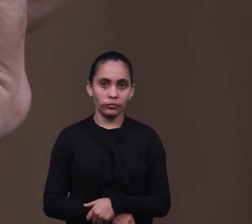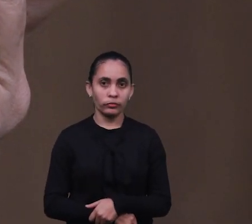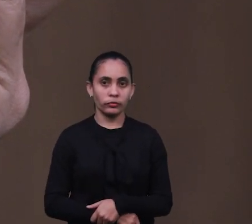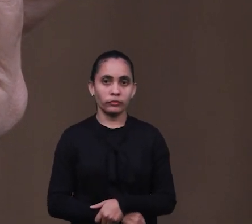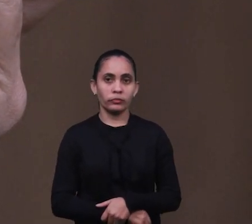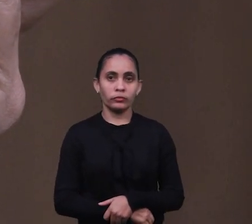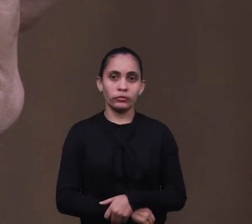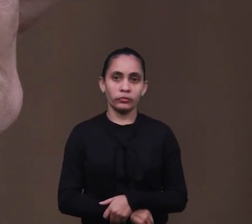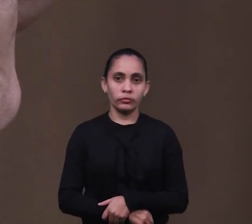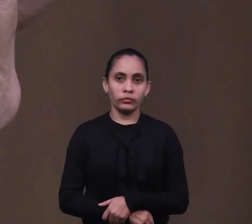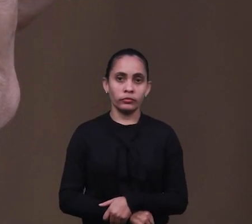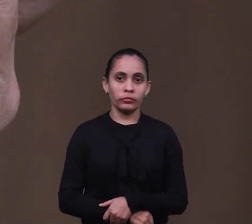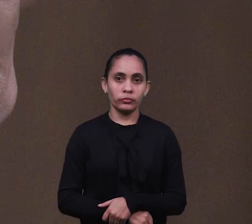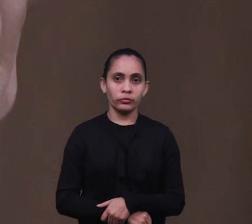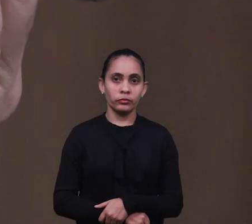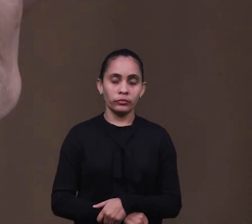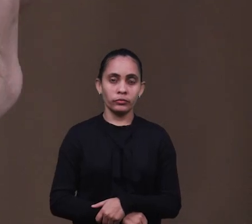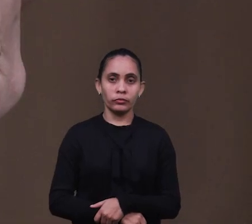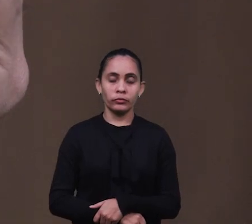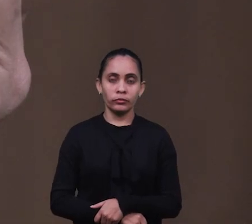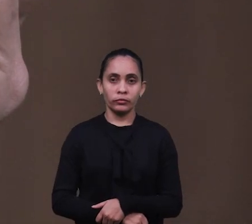AM,